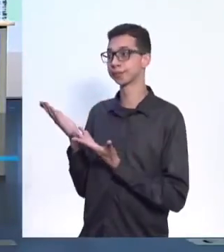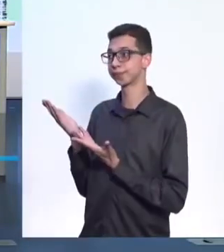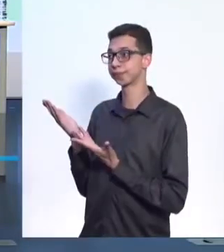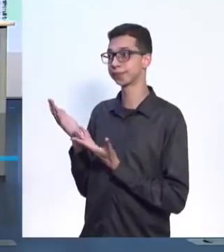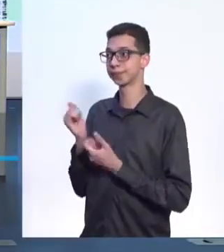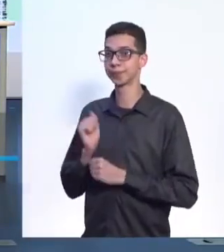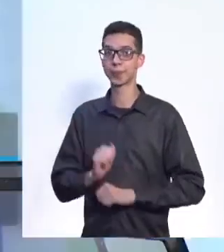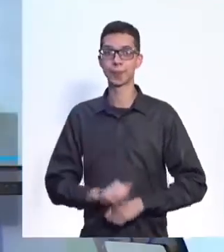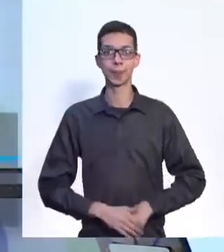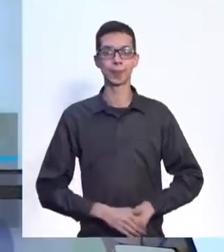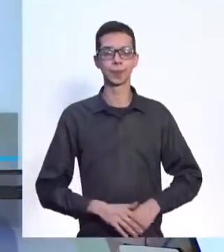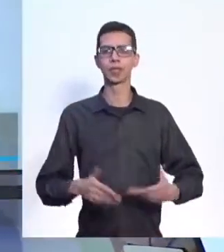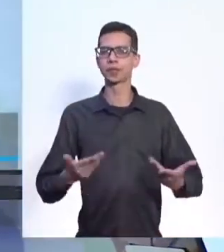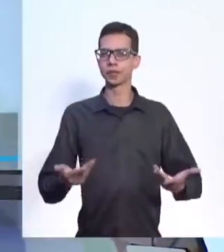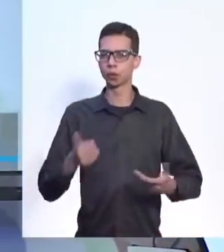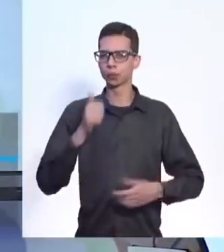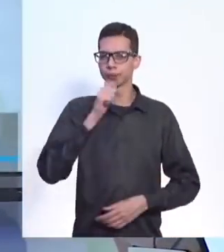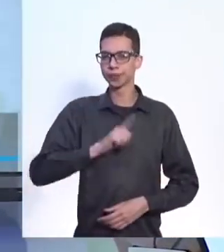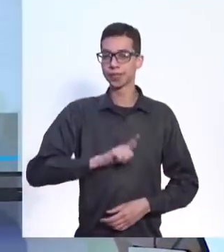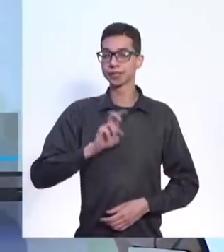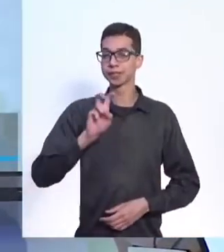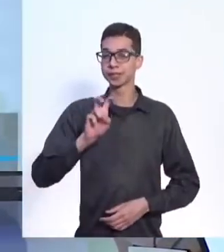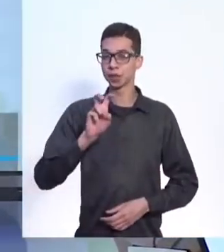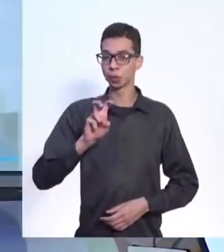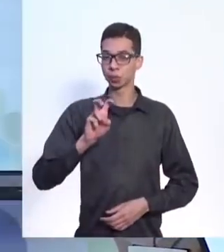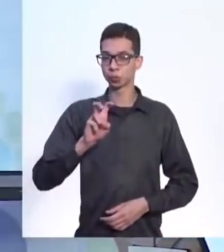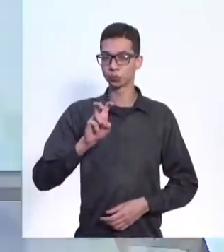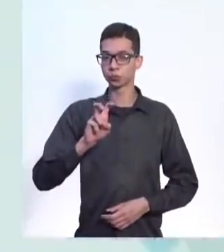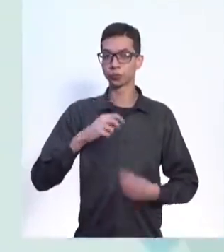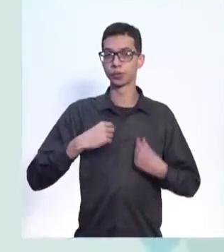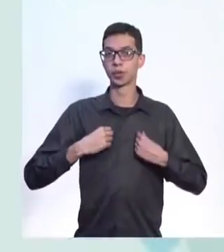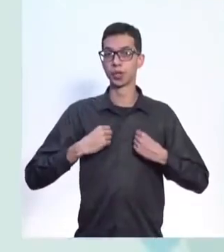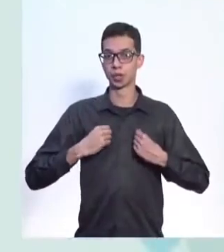Então, ela tem 5 conjuntos, correto?